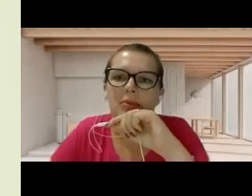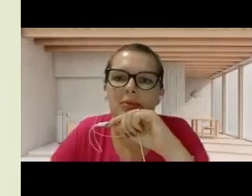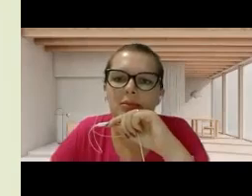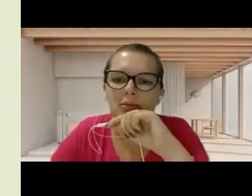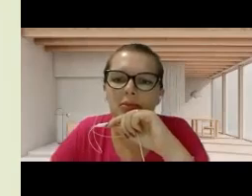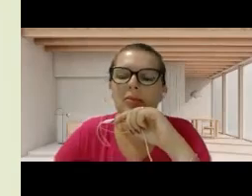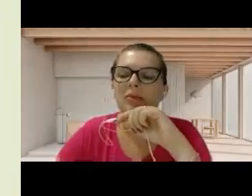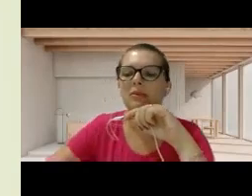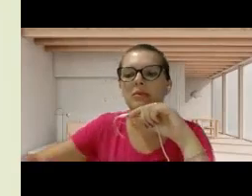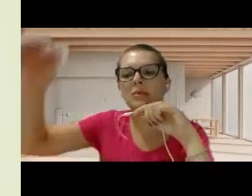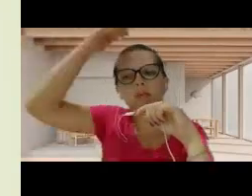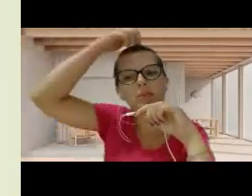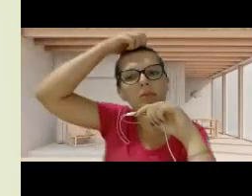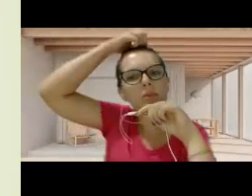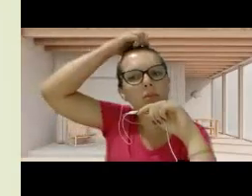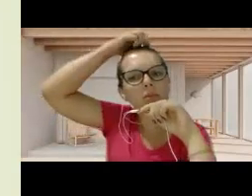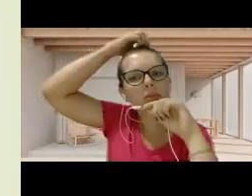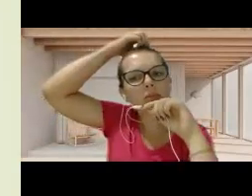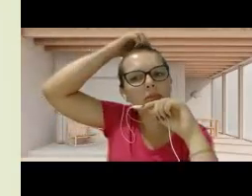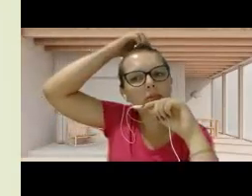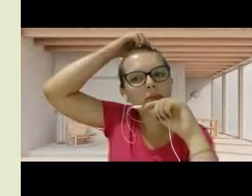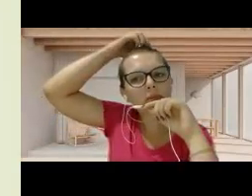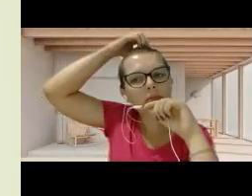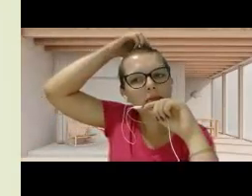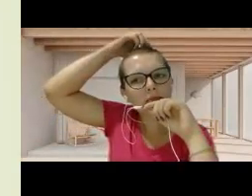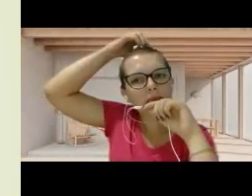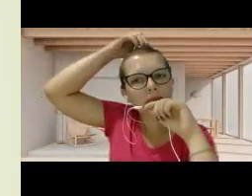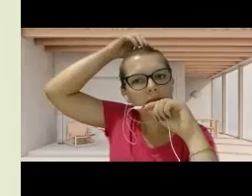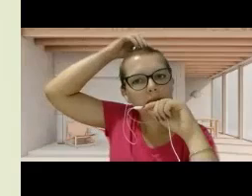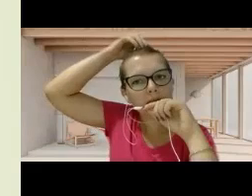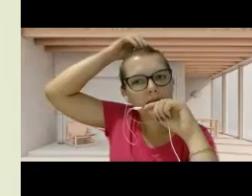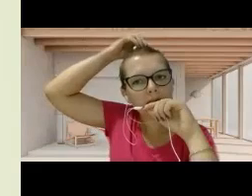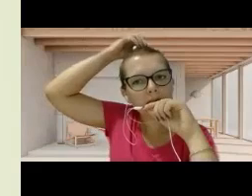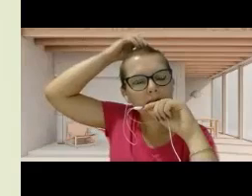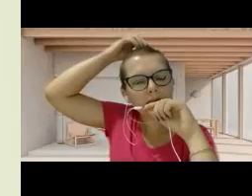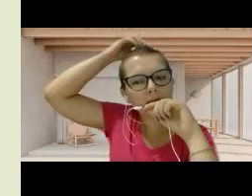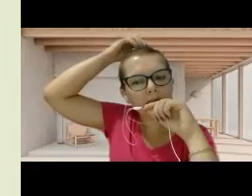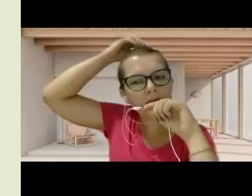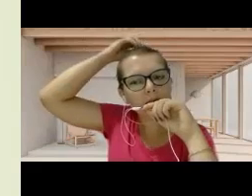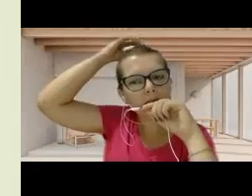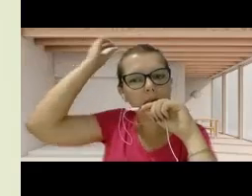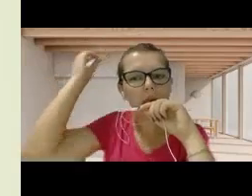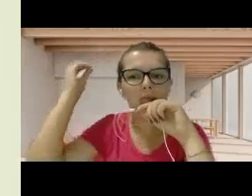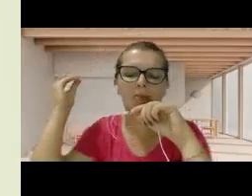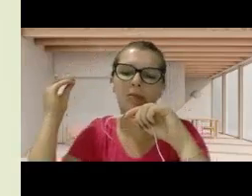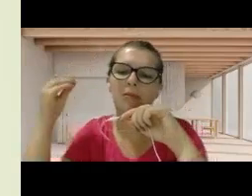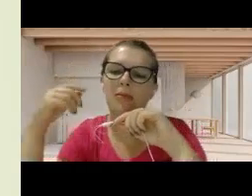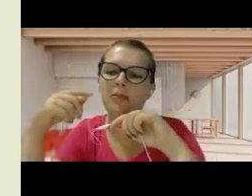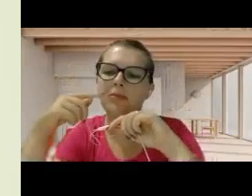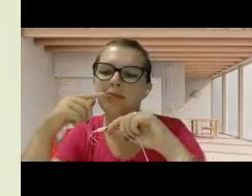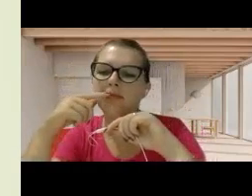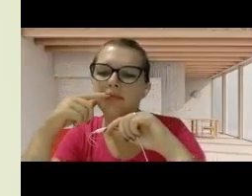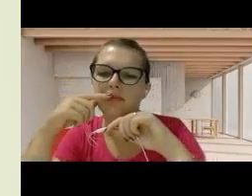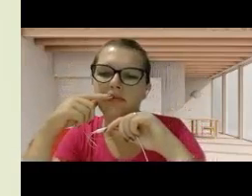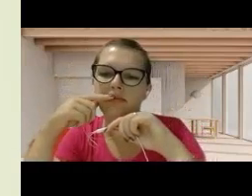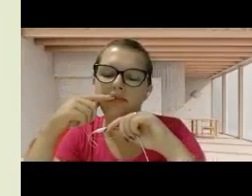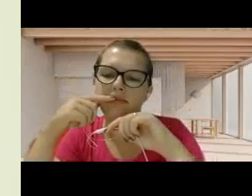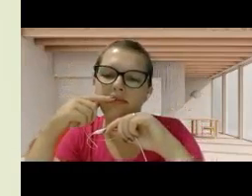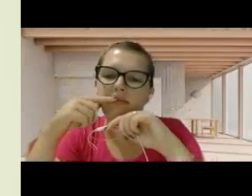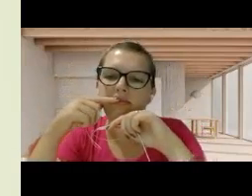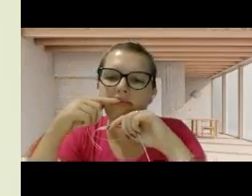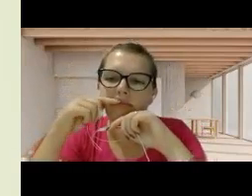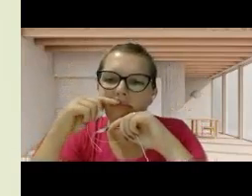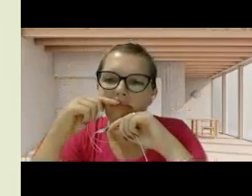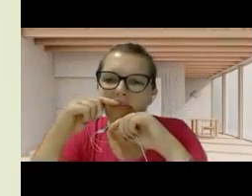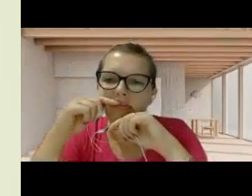dá vibração no solo. Quando faz vibração no solo, aí numa barragem do tipo da Mariana, que é uma barragem feita